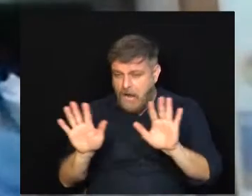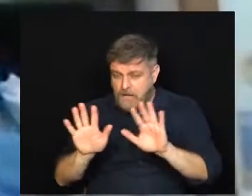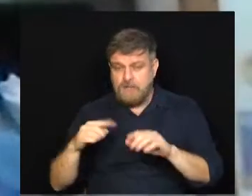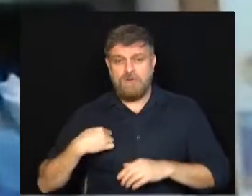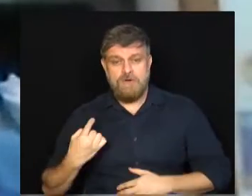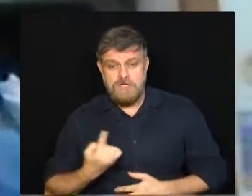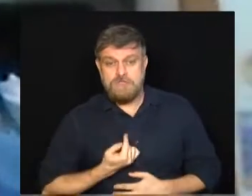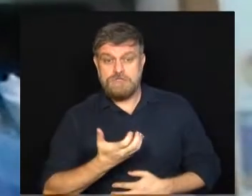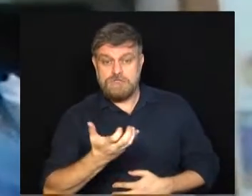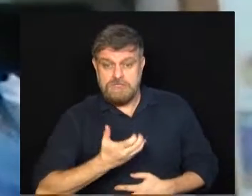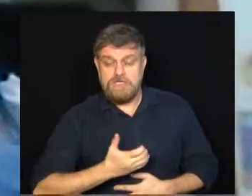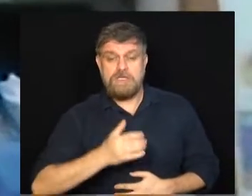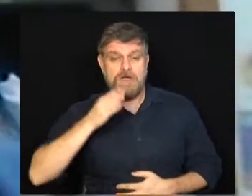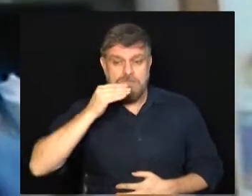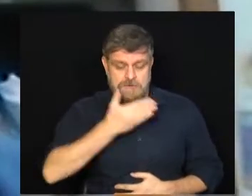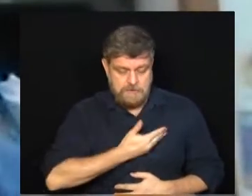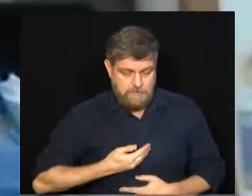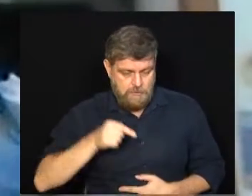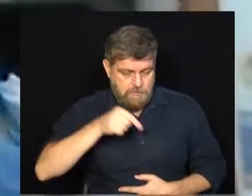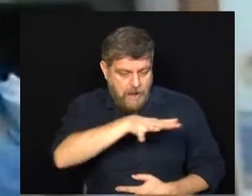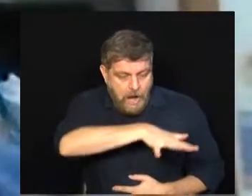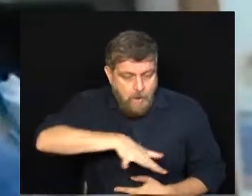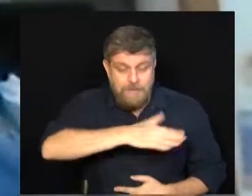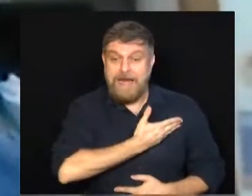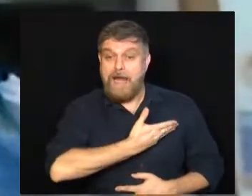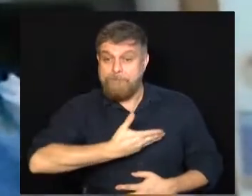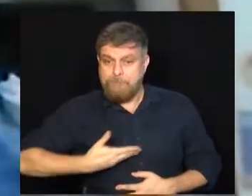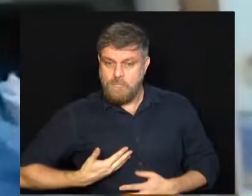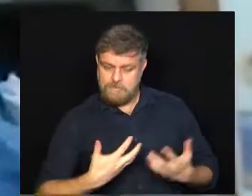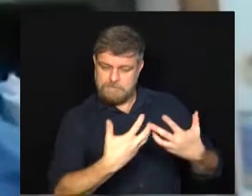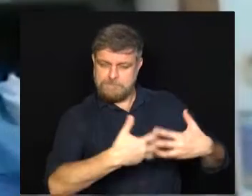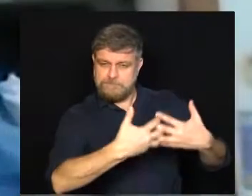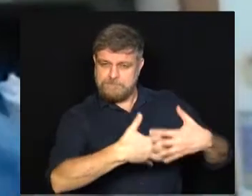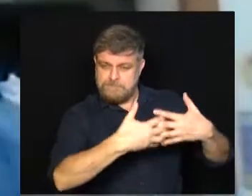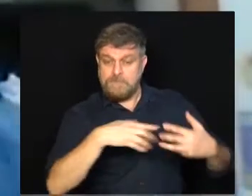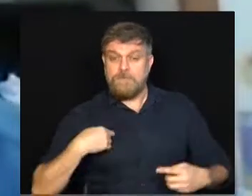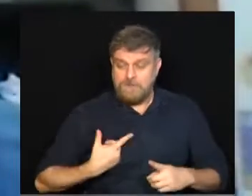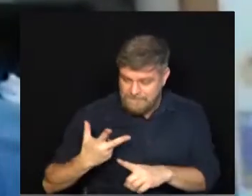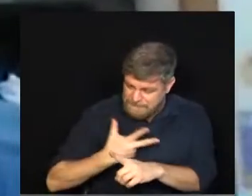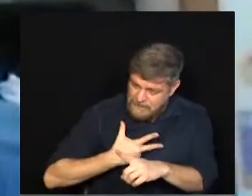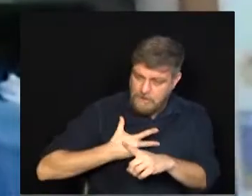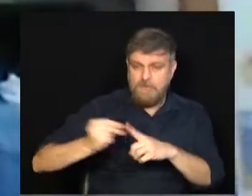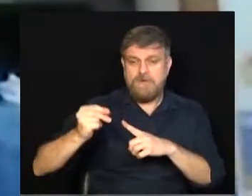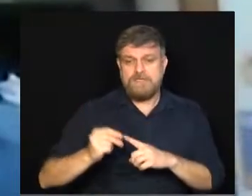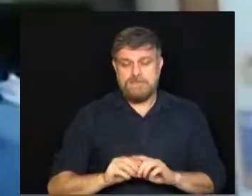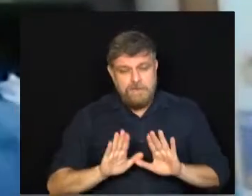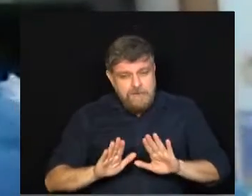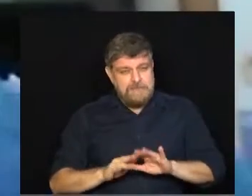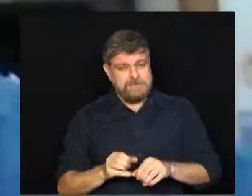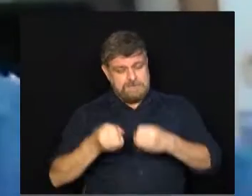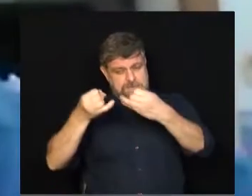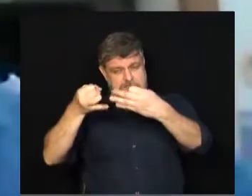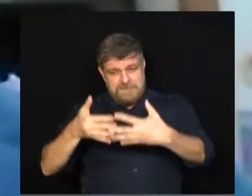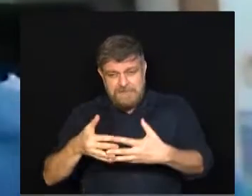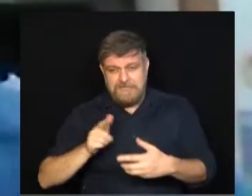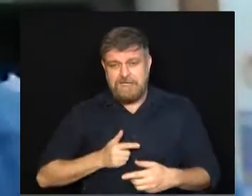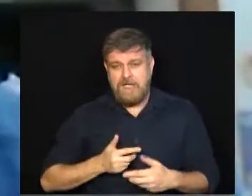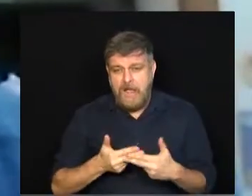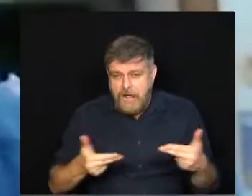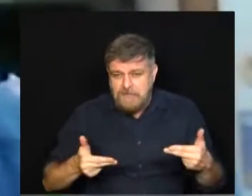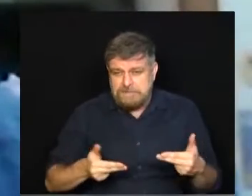servidores públicos, espaços públicos, equipamento público. Foi uma grande conquista. Mas, como eu dizia, as coisas elas não